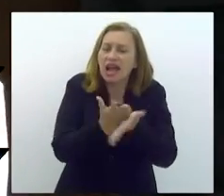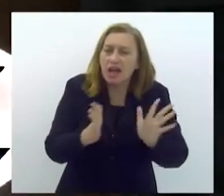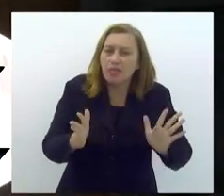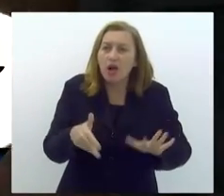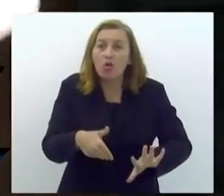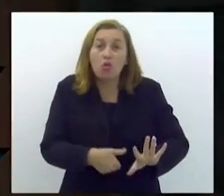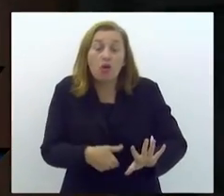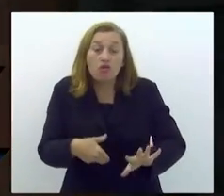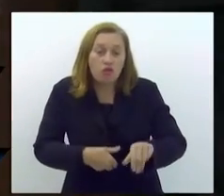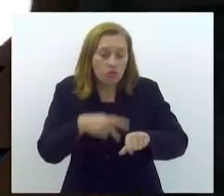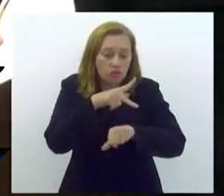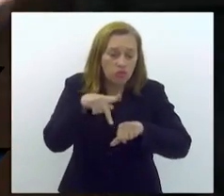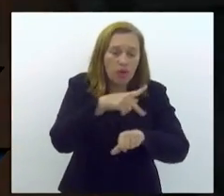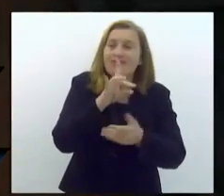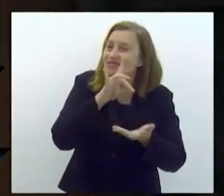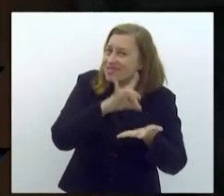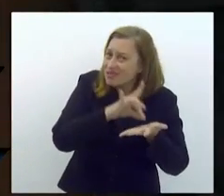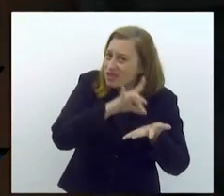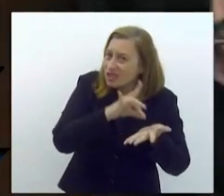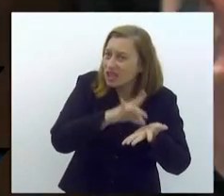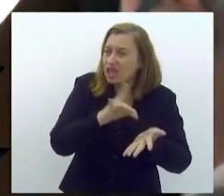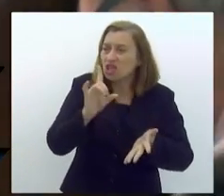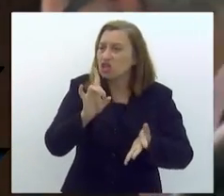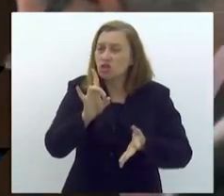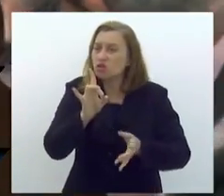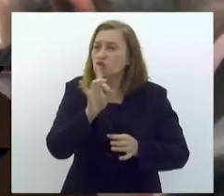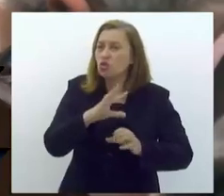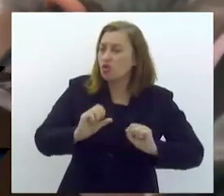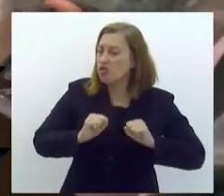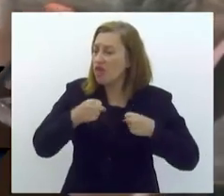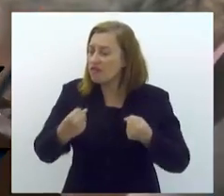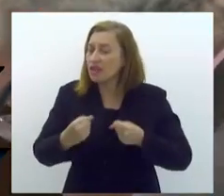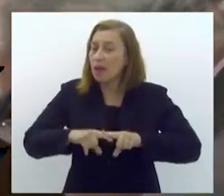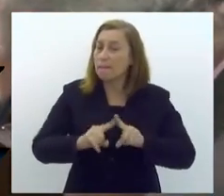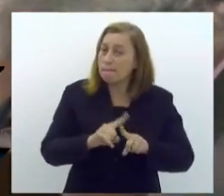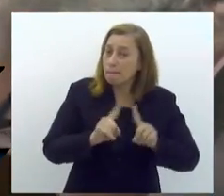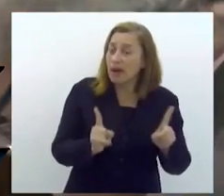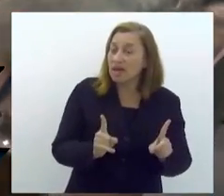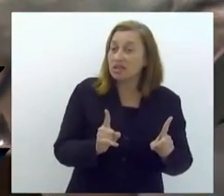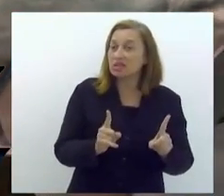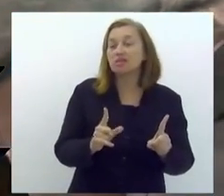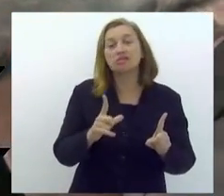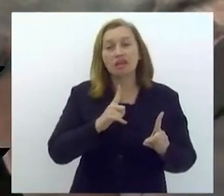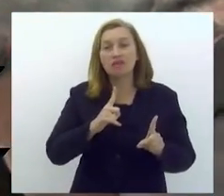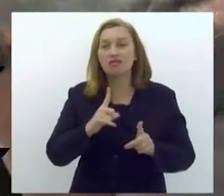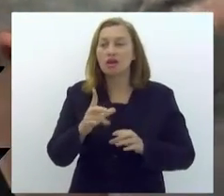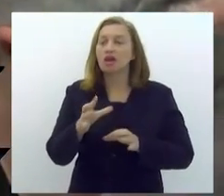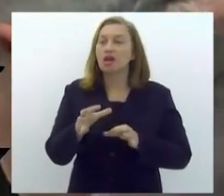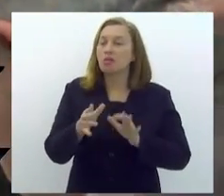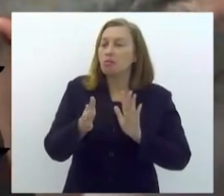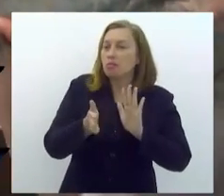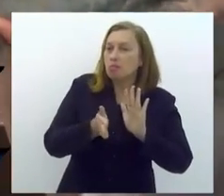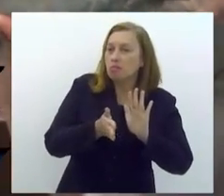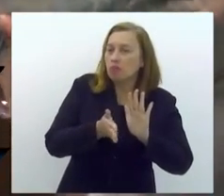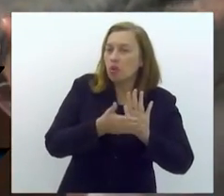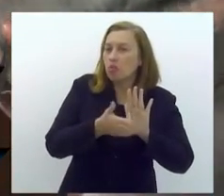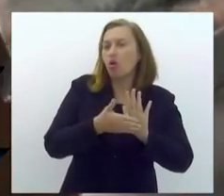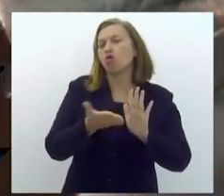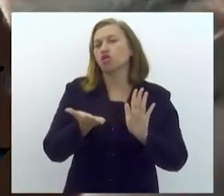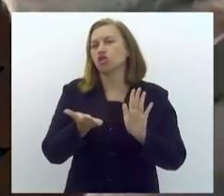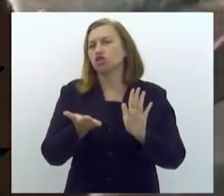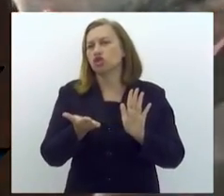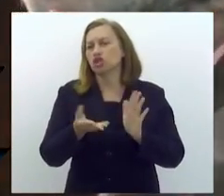a fome no país de verdade a gente não só defende mas como a gente teve programas como eu falei aqui